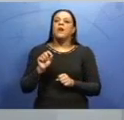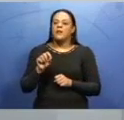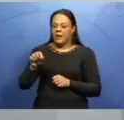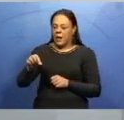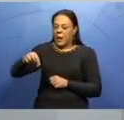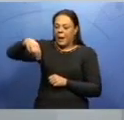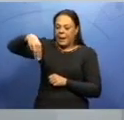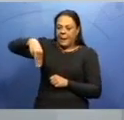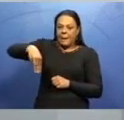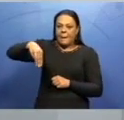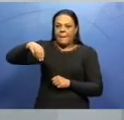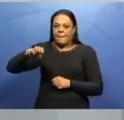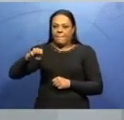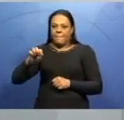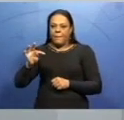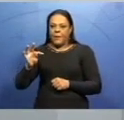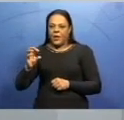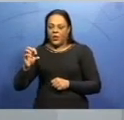Metro.